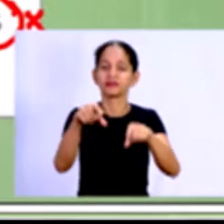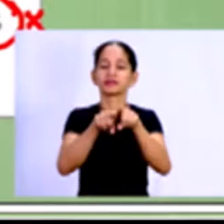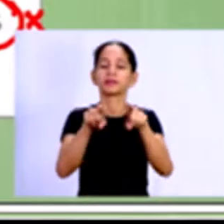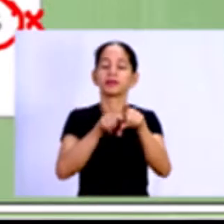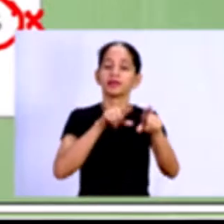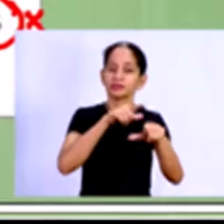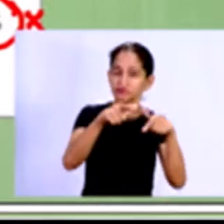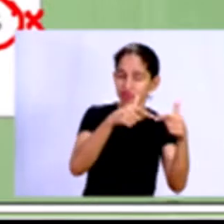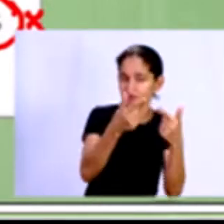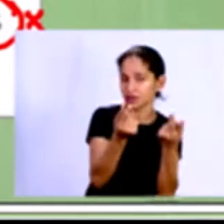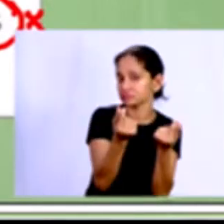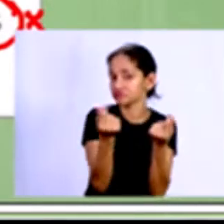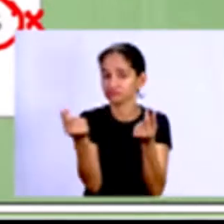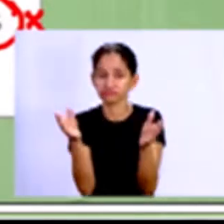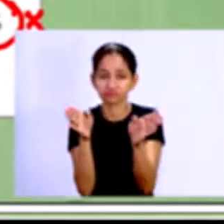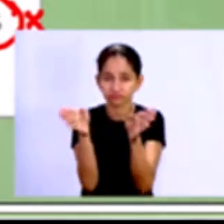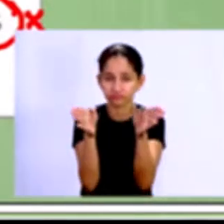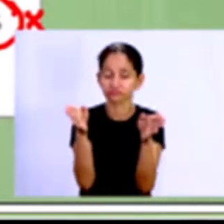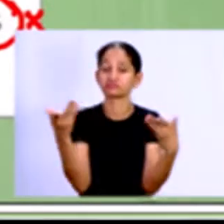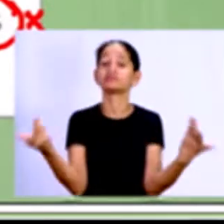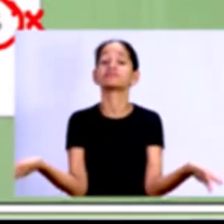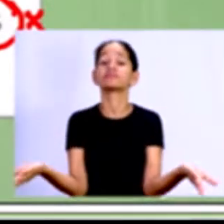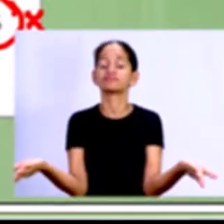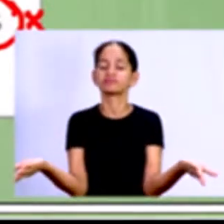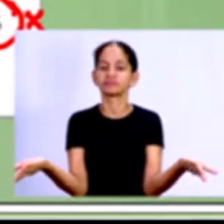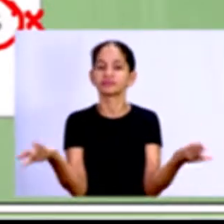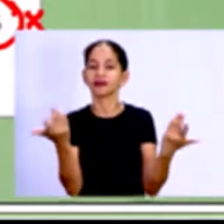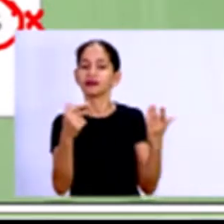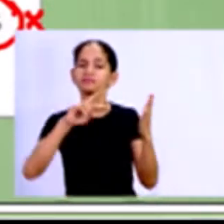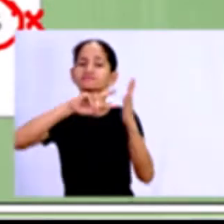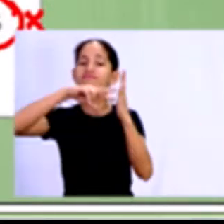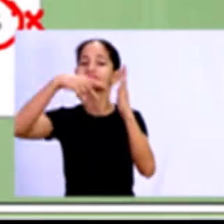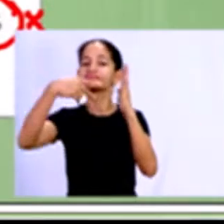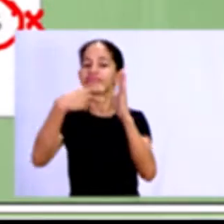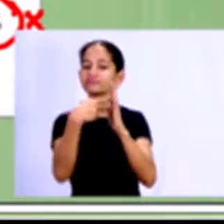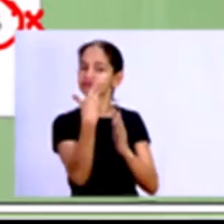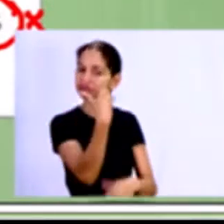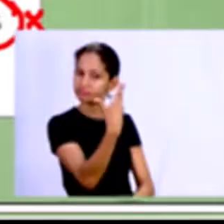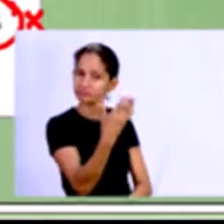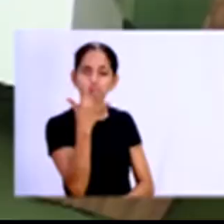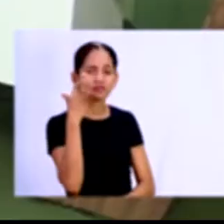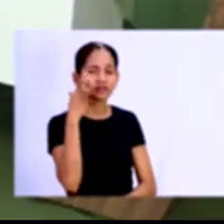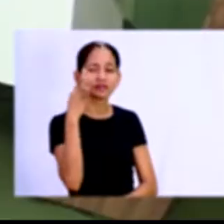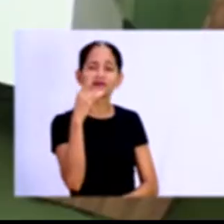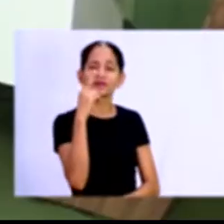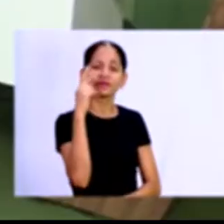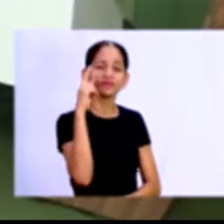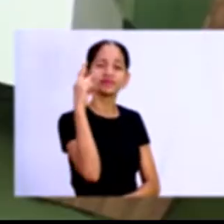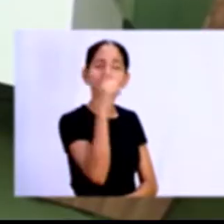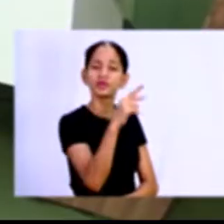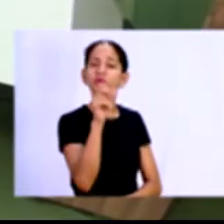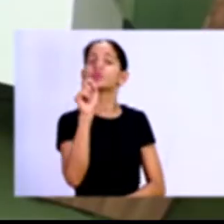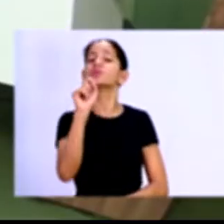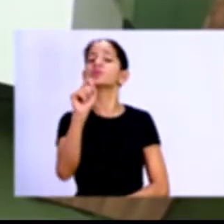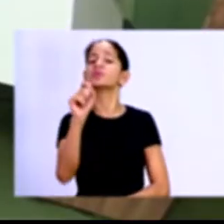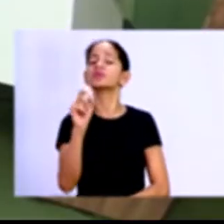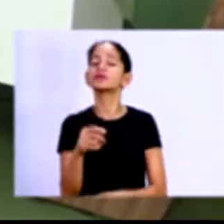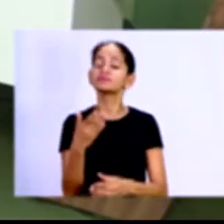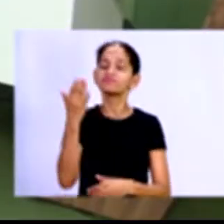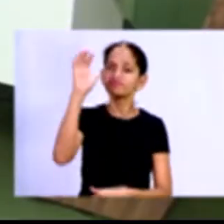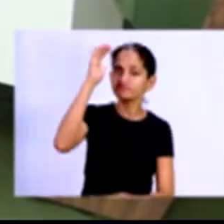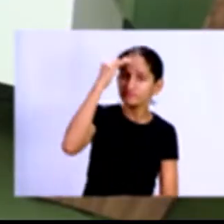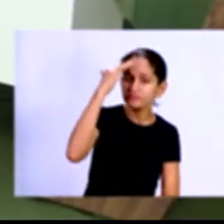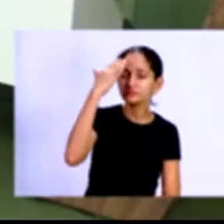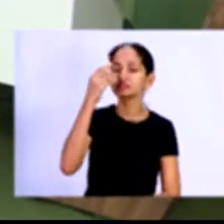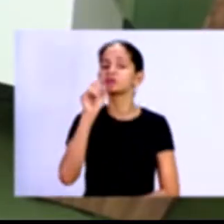serviços financeiros. Professor Janimar, o que esse gráfico, né, tem a nos dizer em relação a esses índices